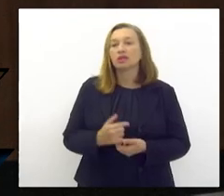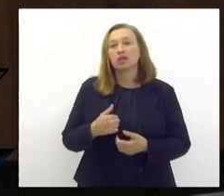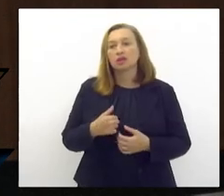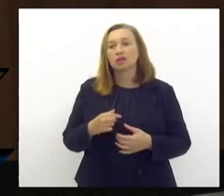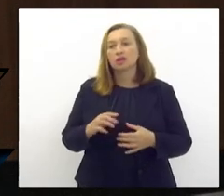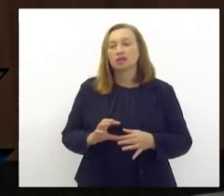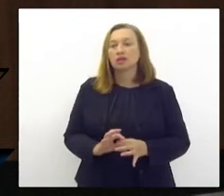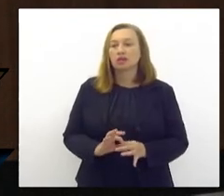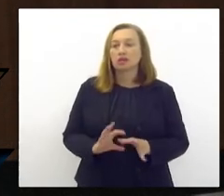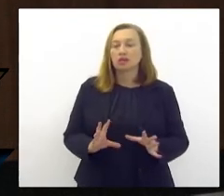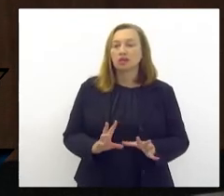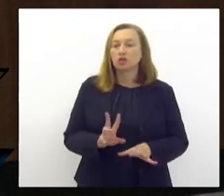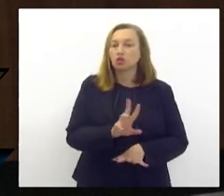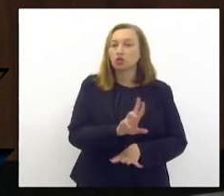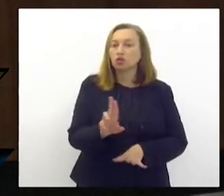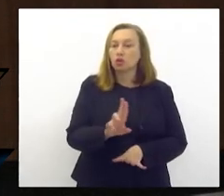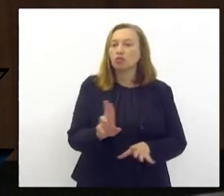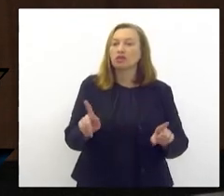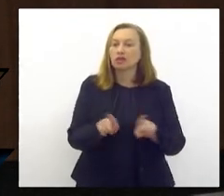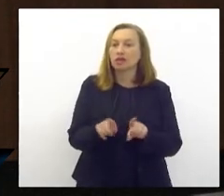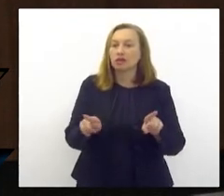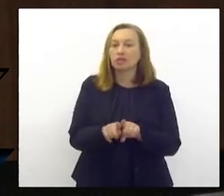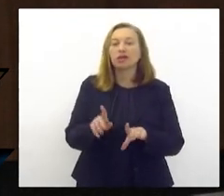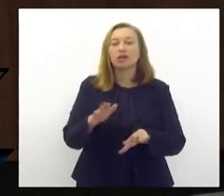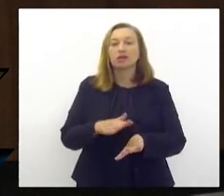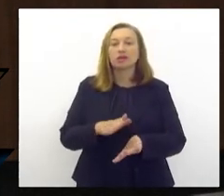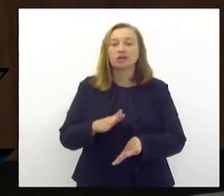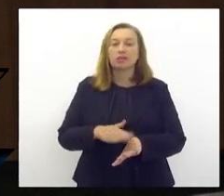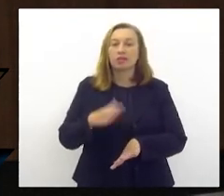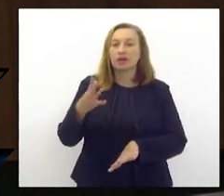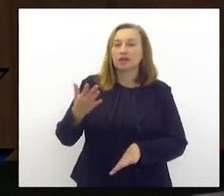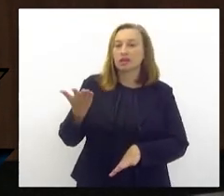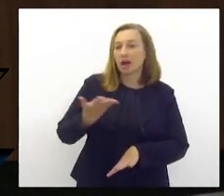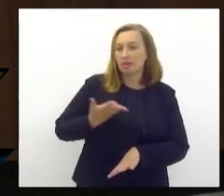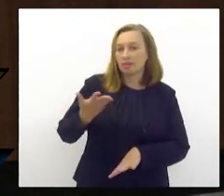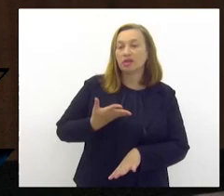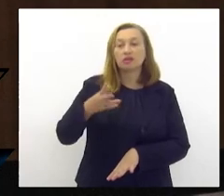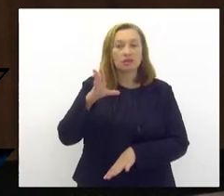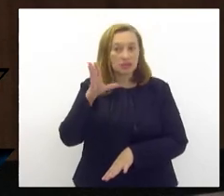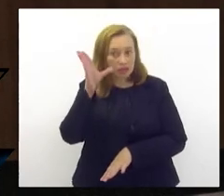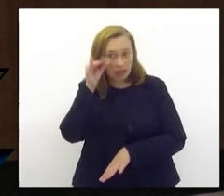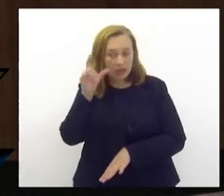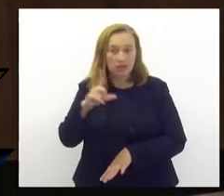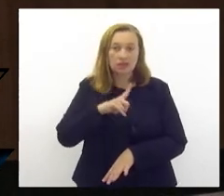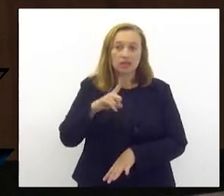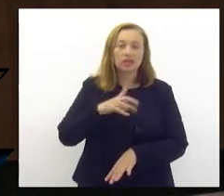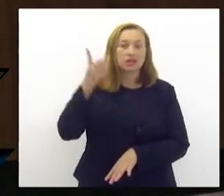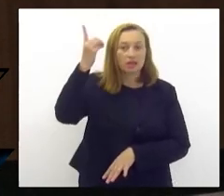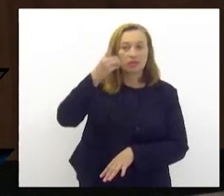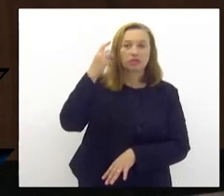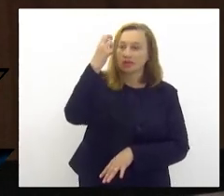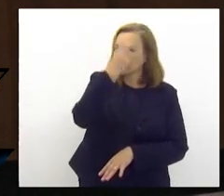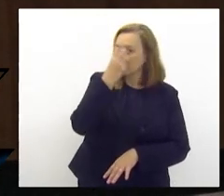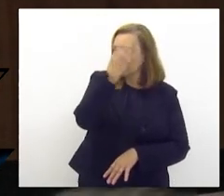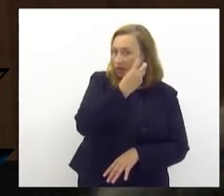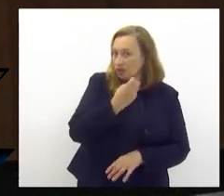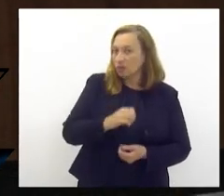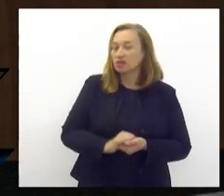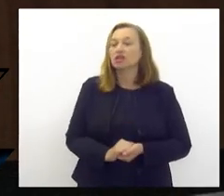abrindo coautoria também para os demais colegas que se interessarem. A deputada Verônica